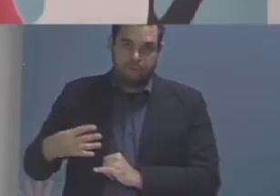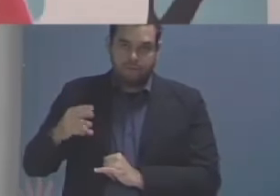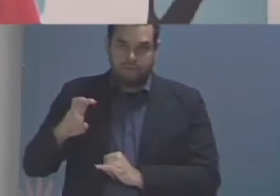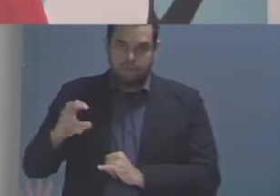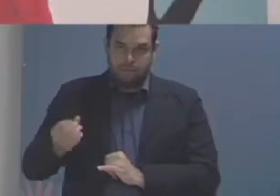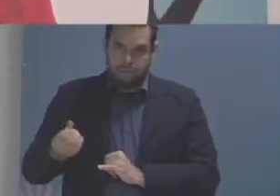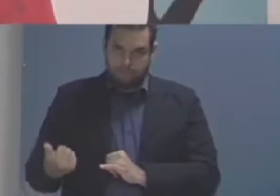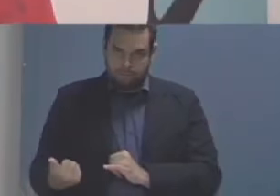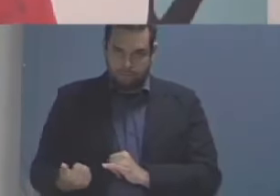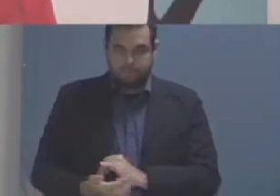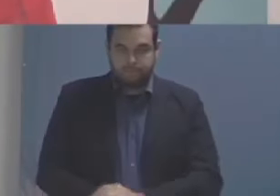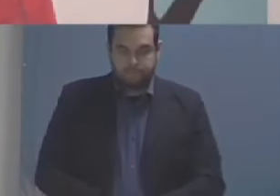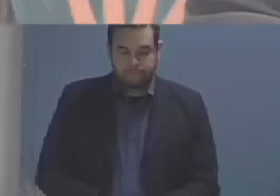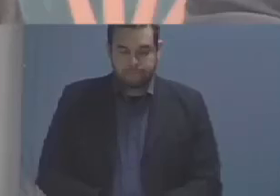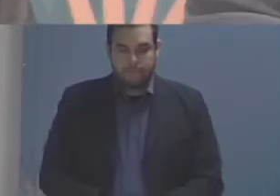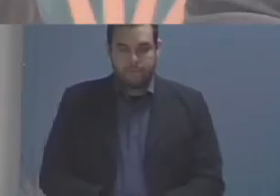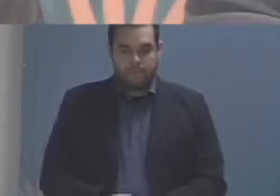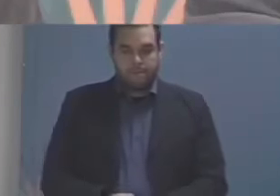Seu número.